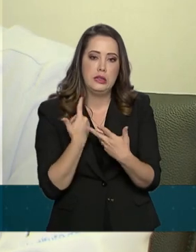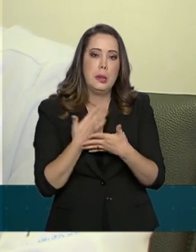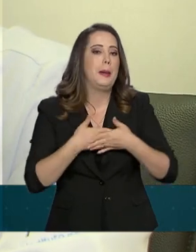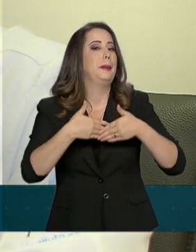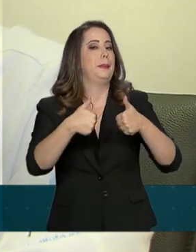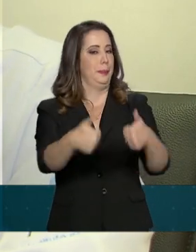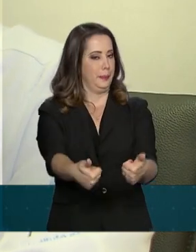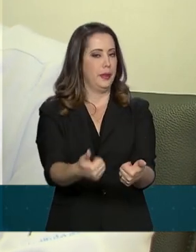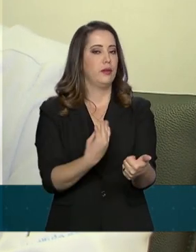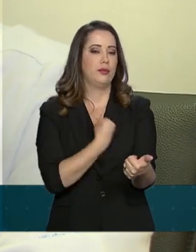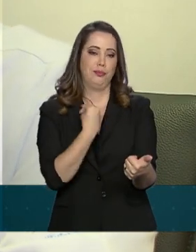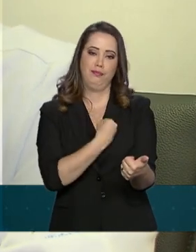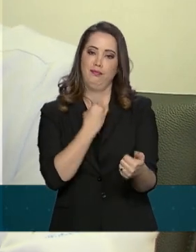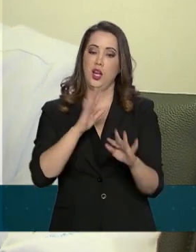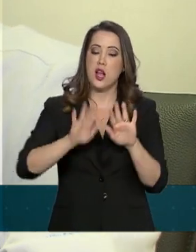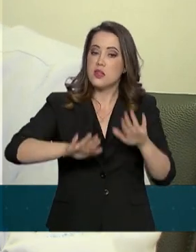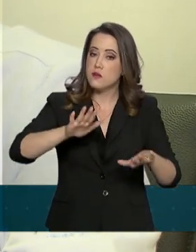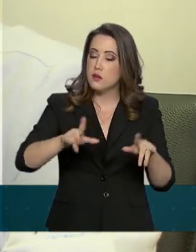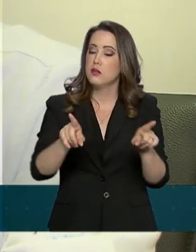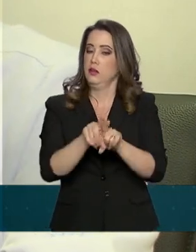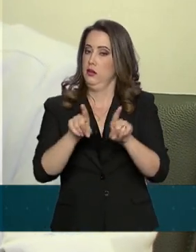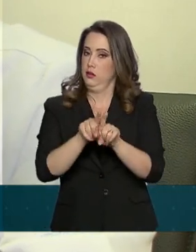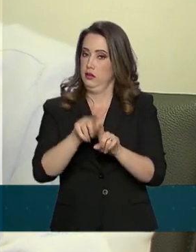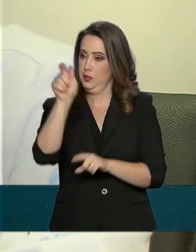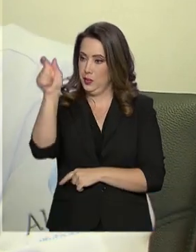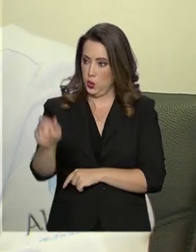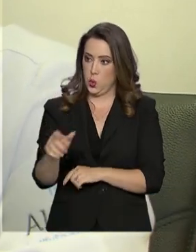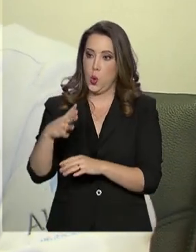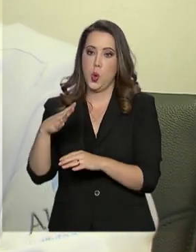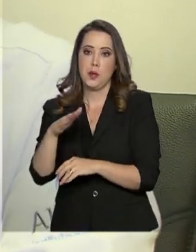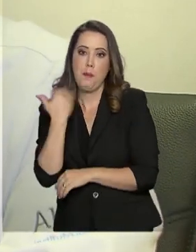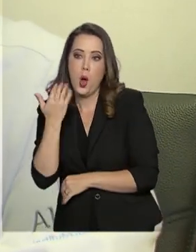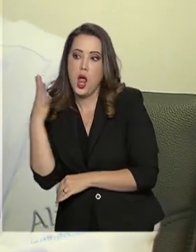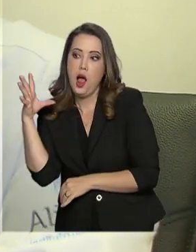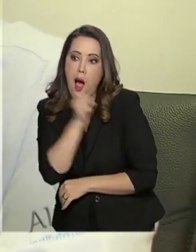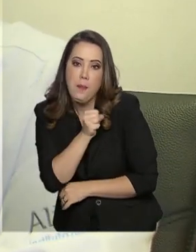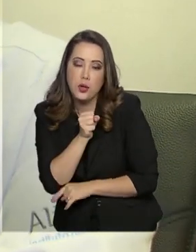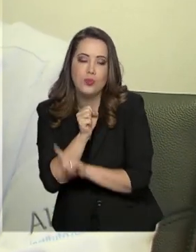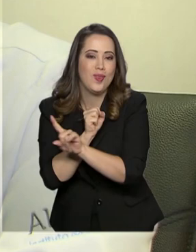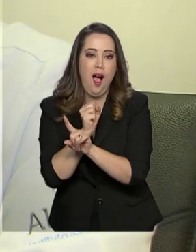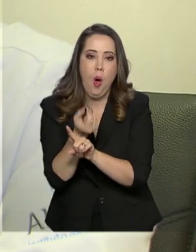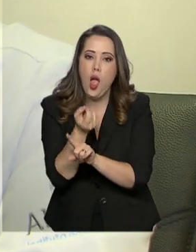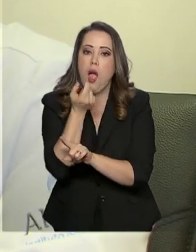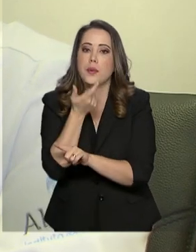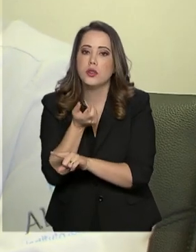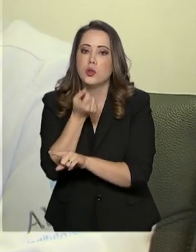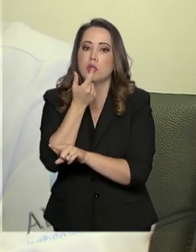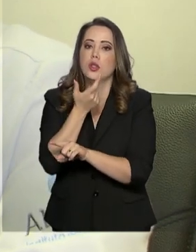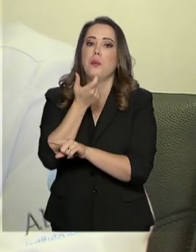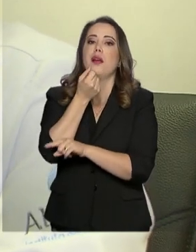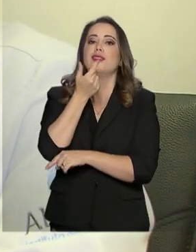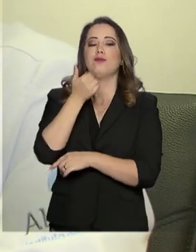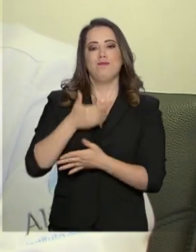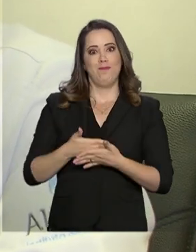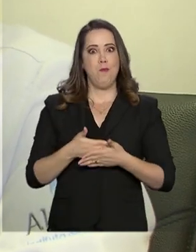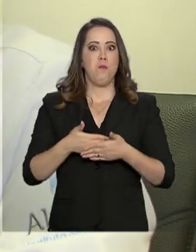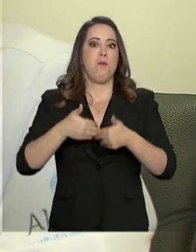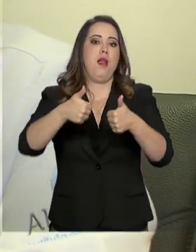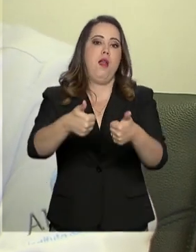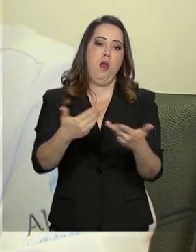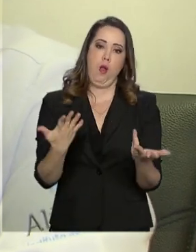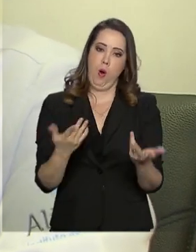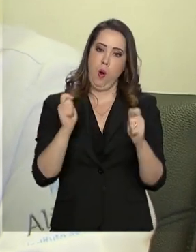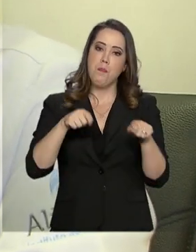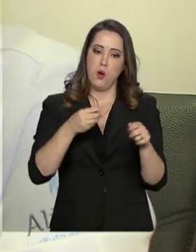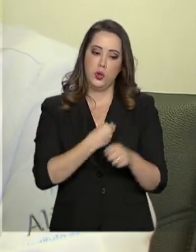grande de vida desses pacientes. Às vezes até uma pessoa que poderia morrer rapidamente, com acesso a esse tratamento pode ter uma resposta clínica muito importante e